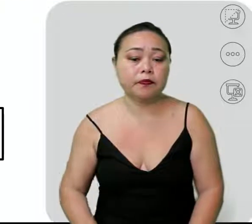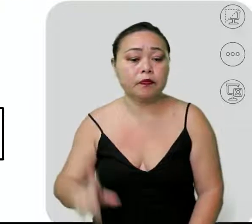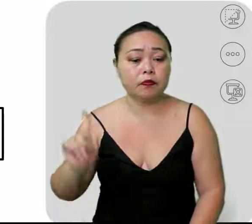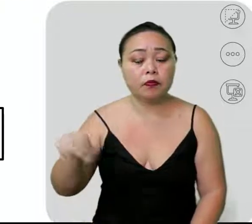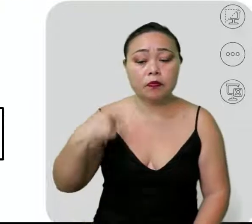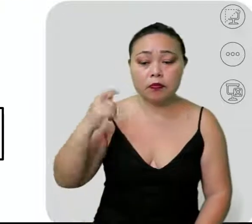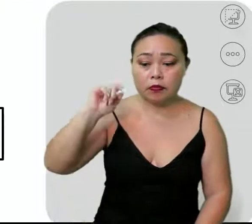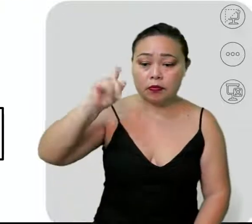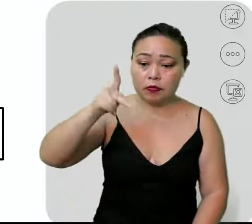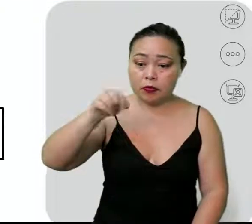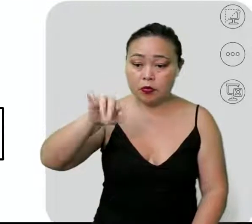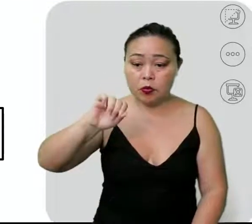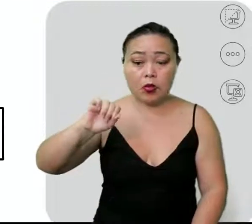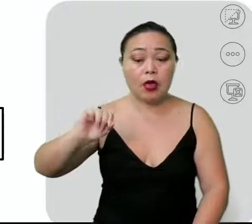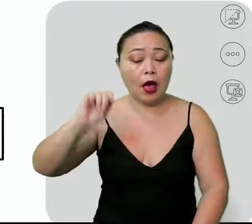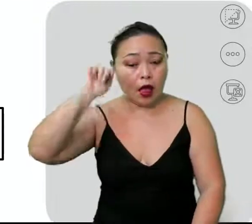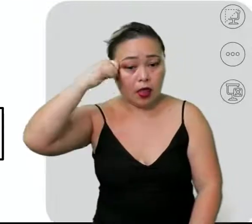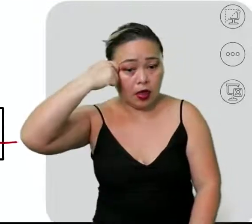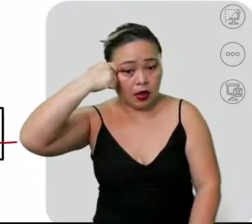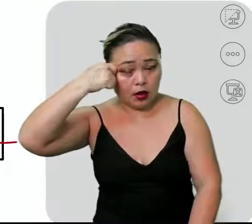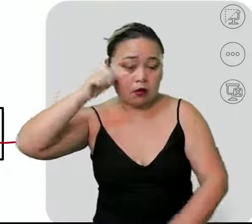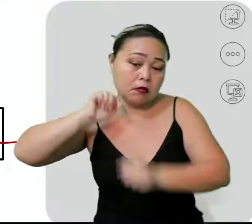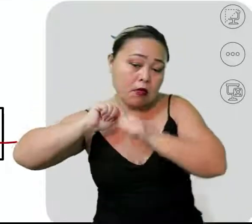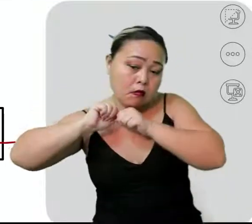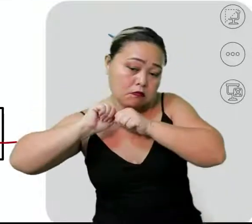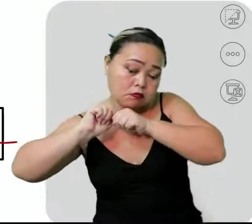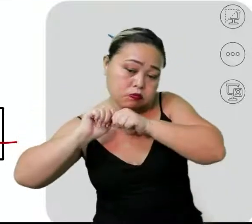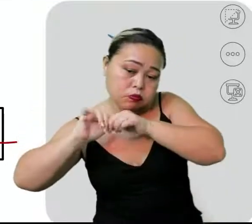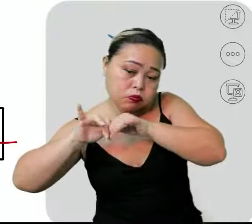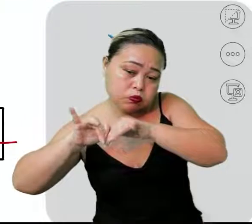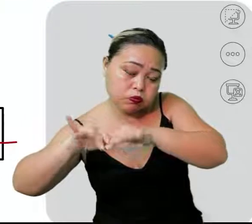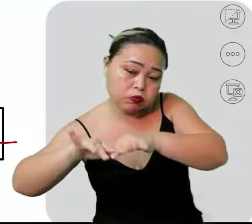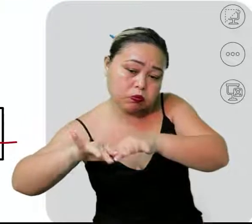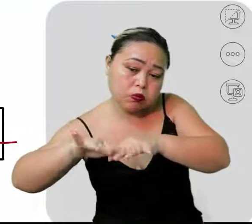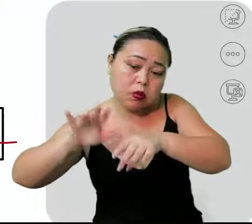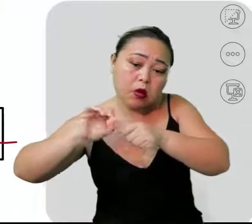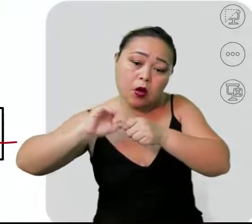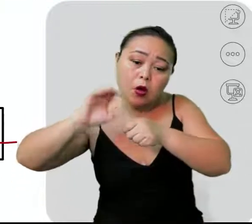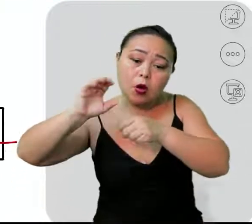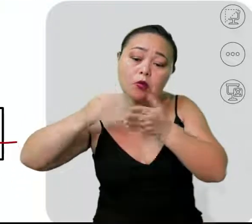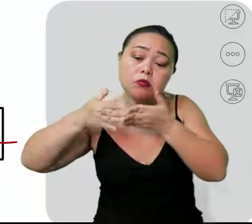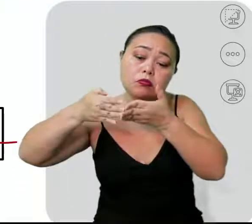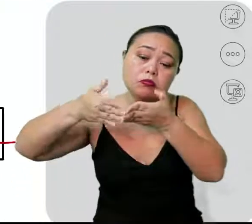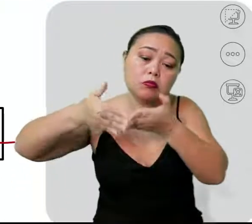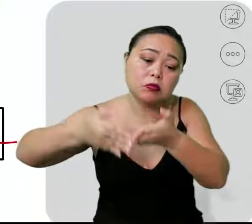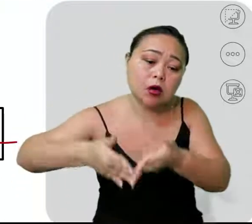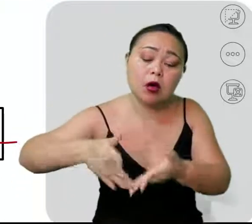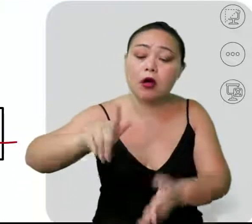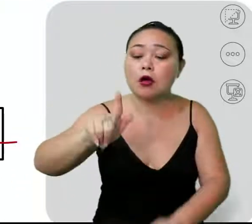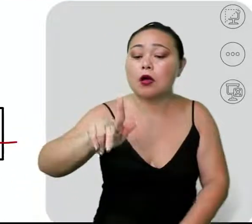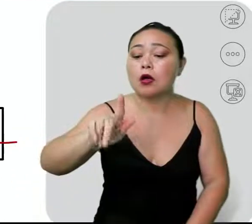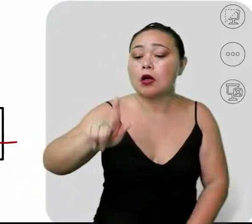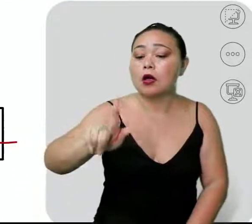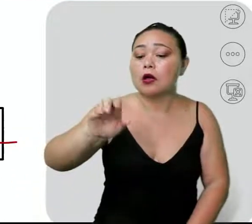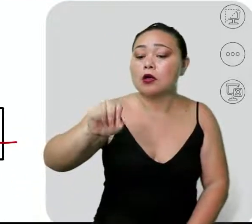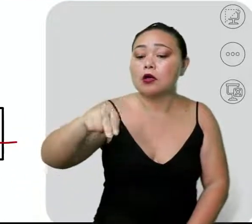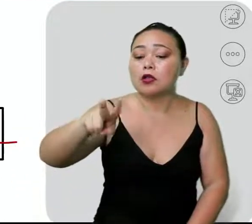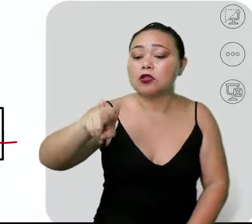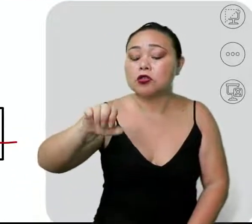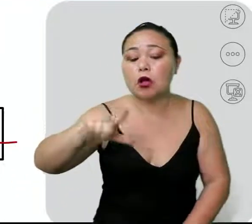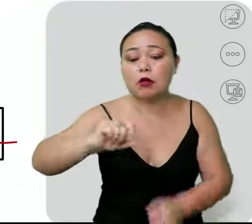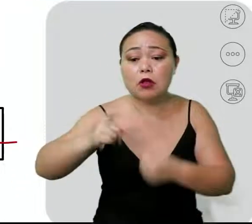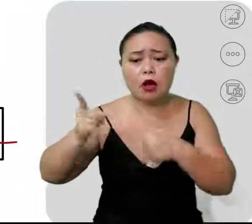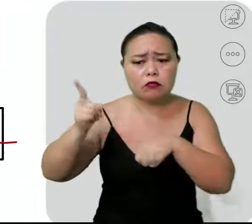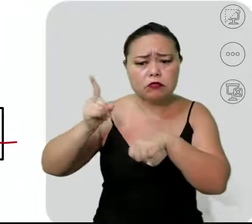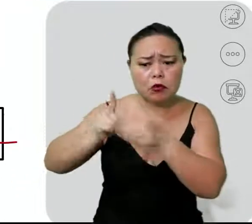apertando Então foi uma epidemia trazida do oriente e navios genoveses é